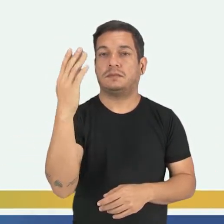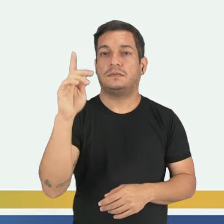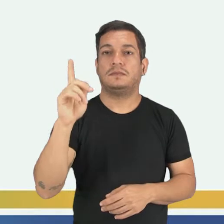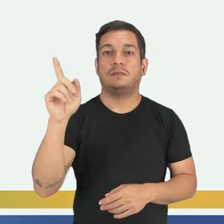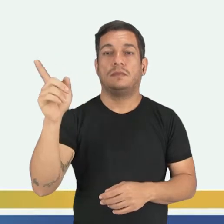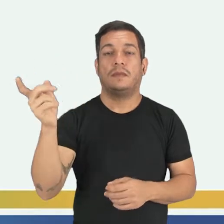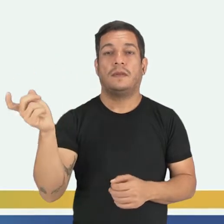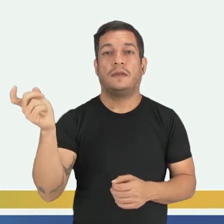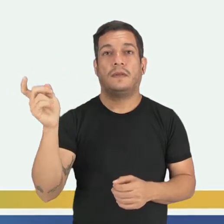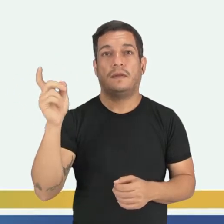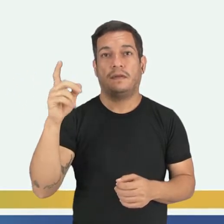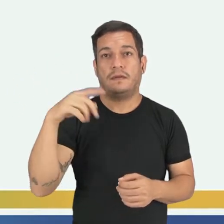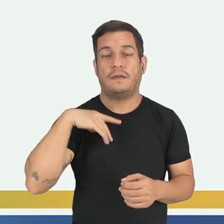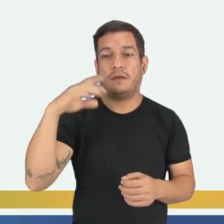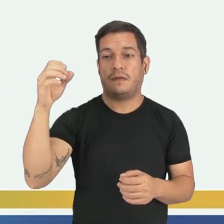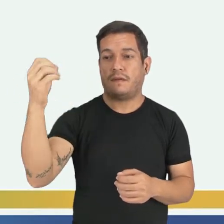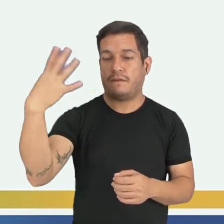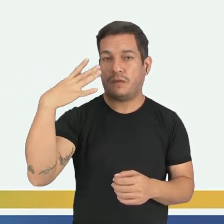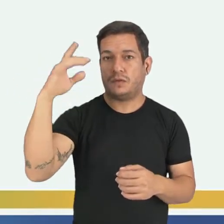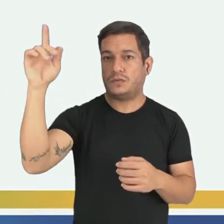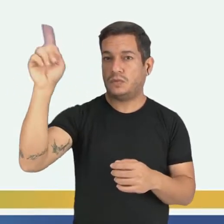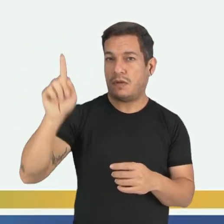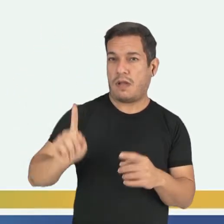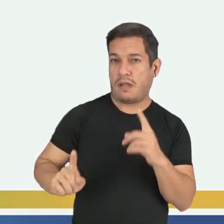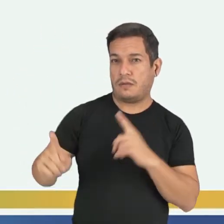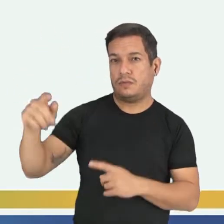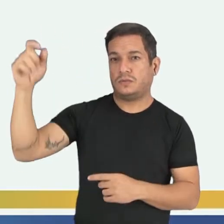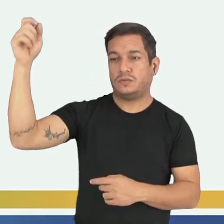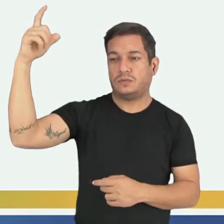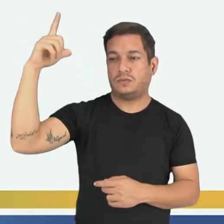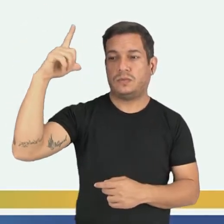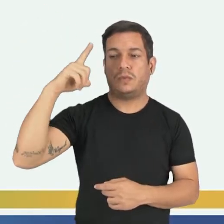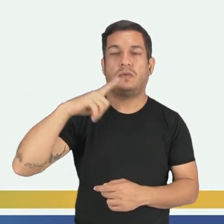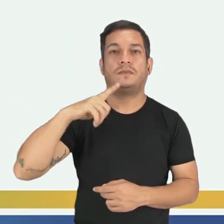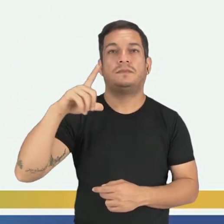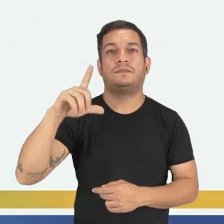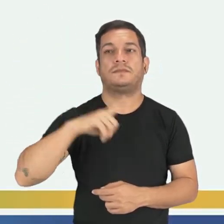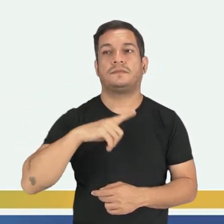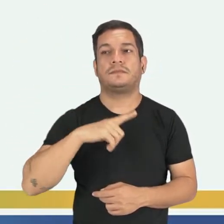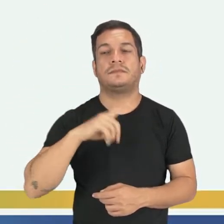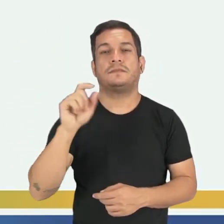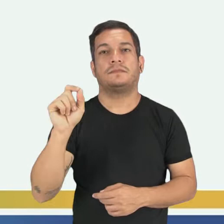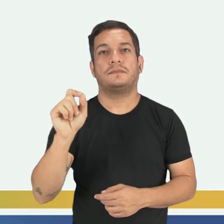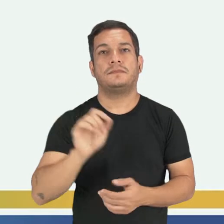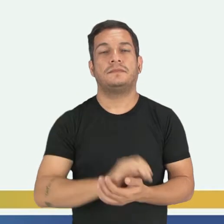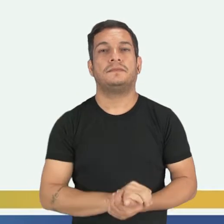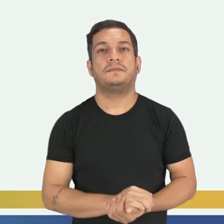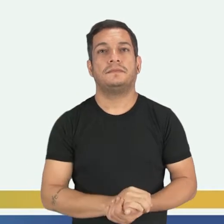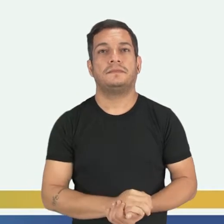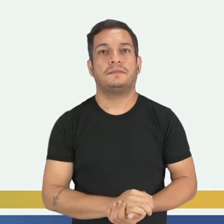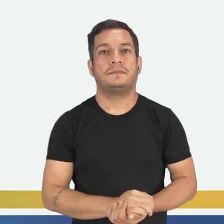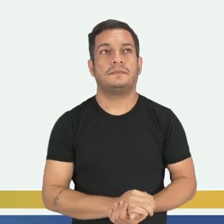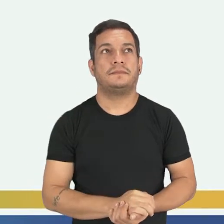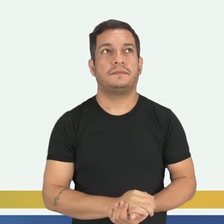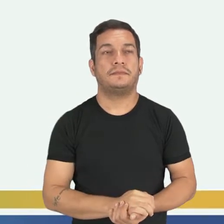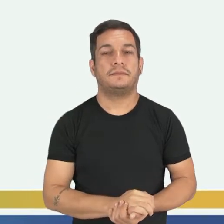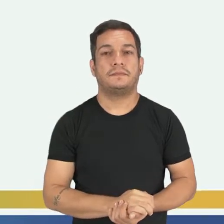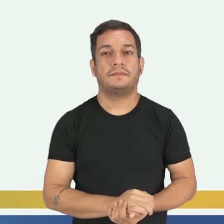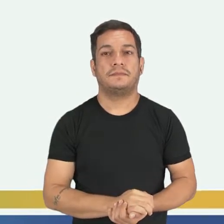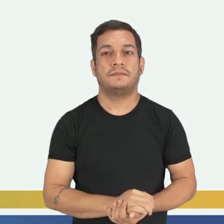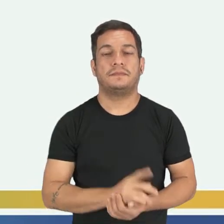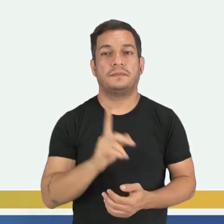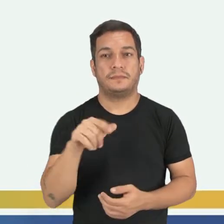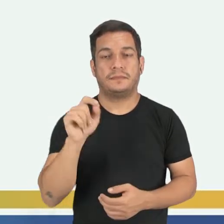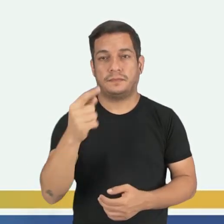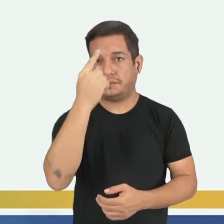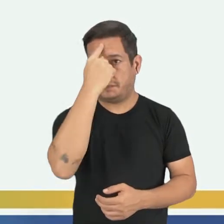devolve essa luz, esses raios que o Sol transmite. Então,